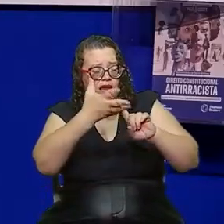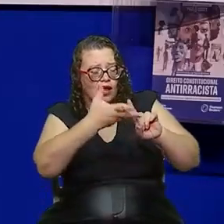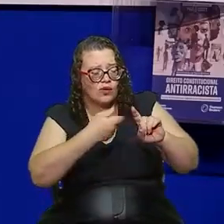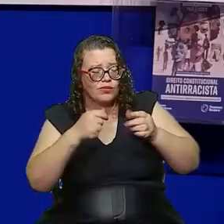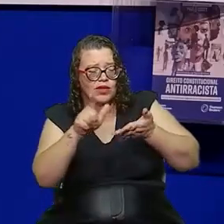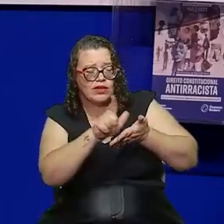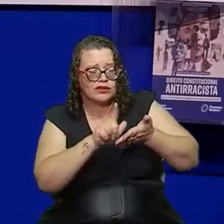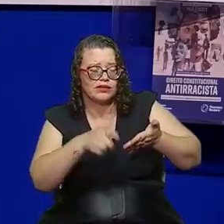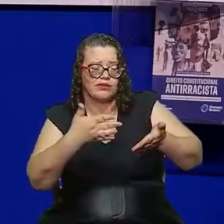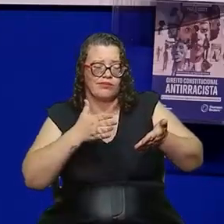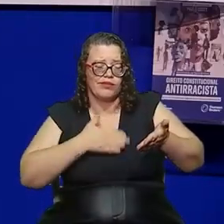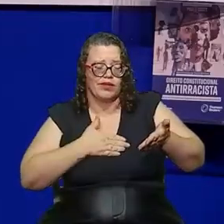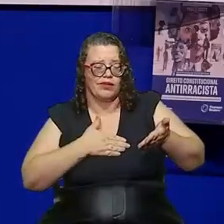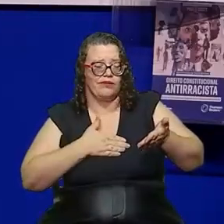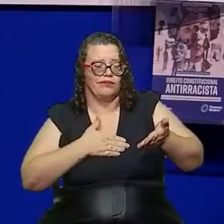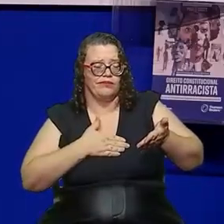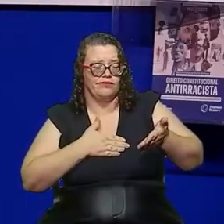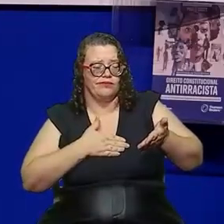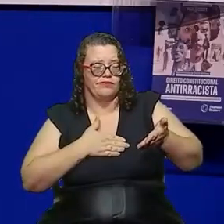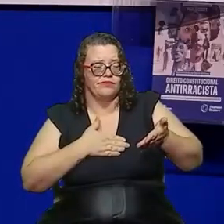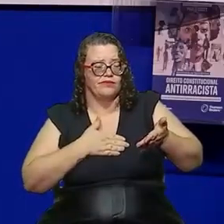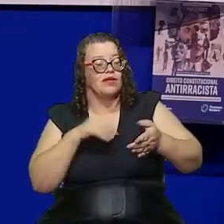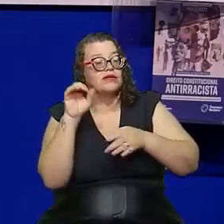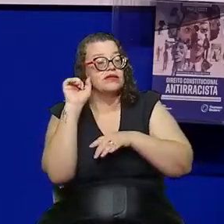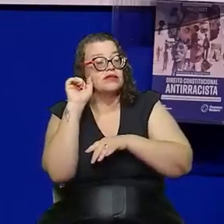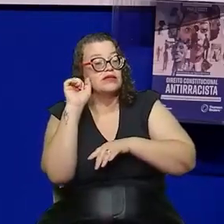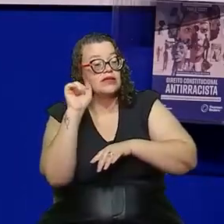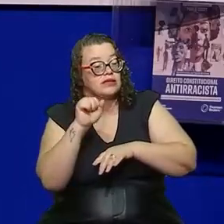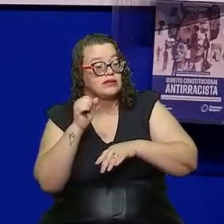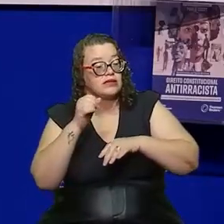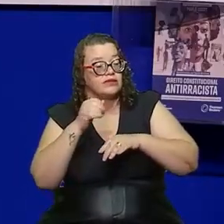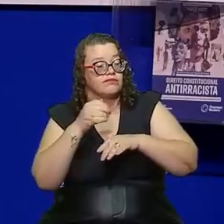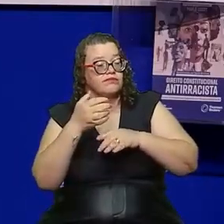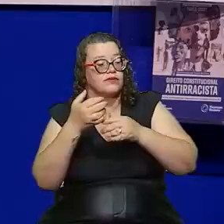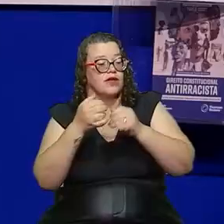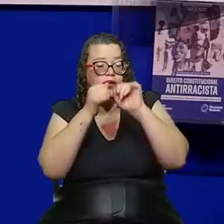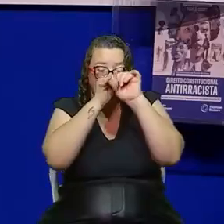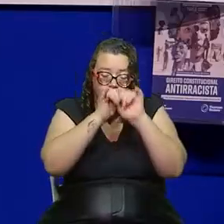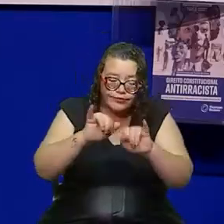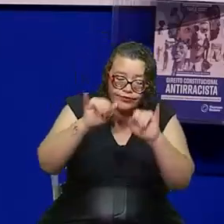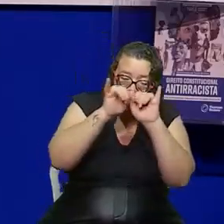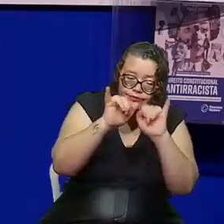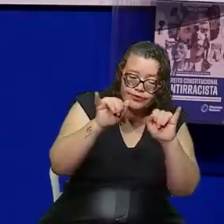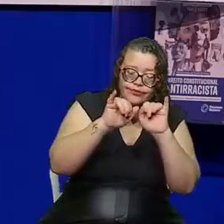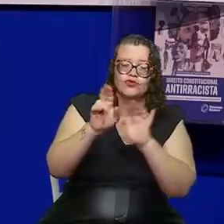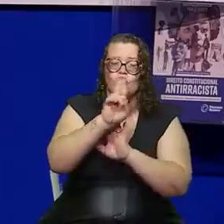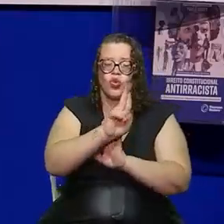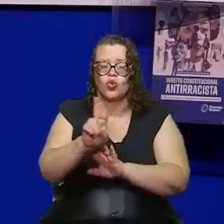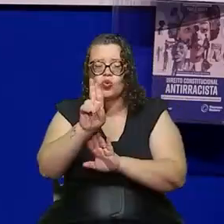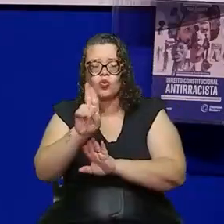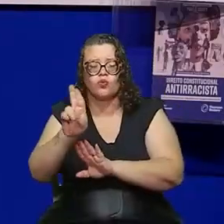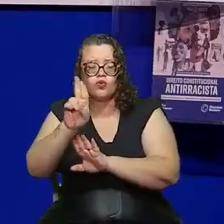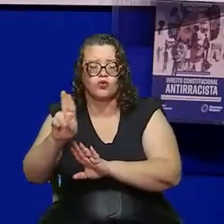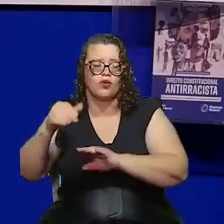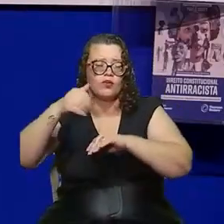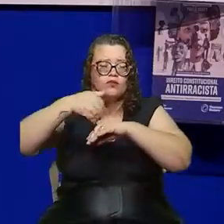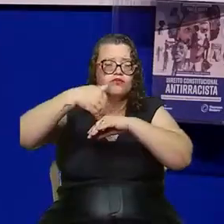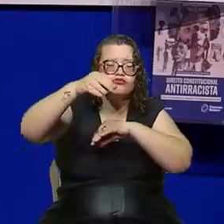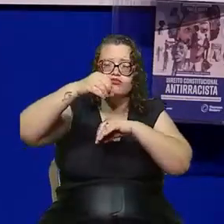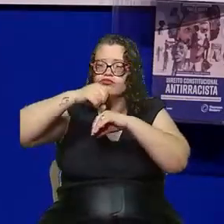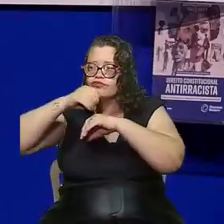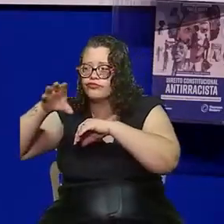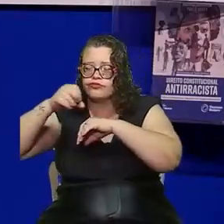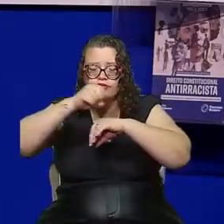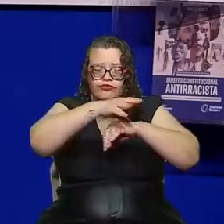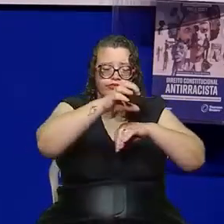literária minha, e sim é levar o nome dele sempre, sempre,